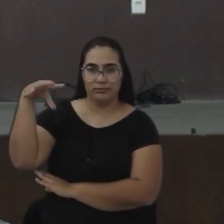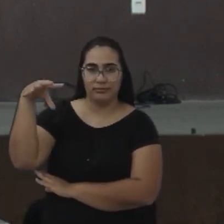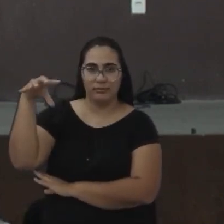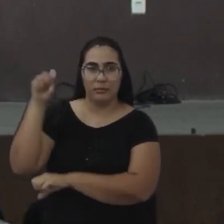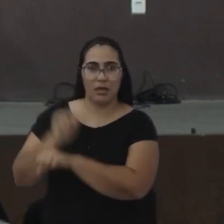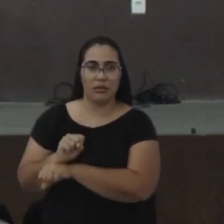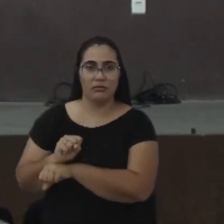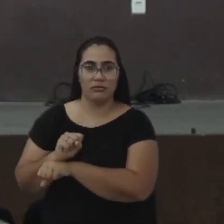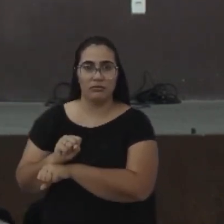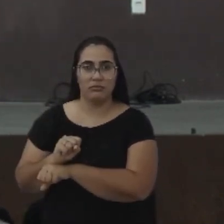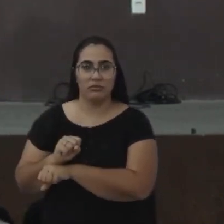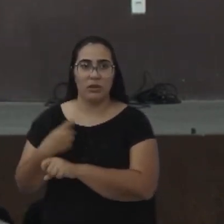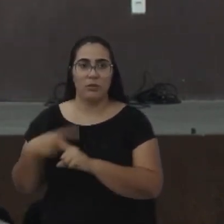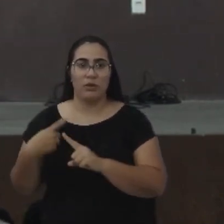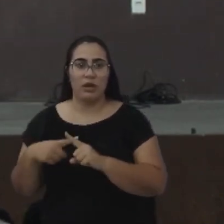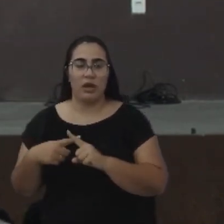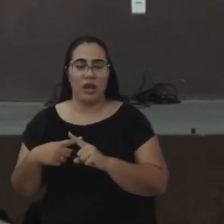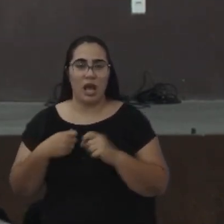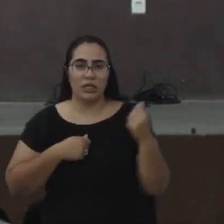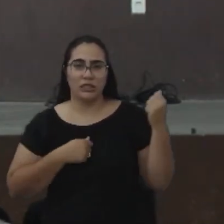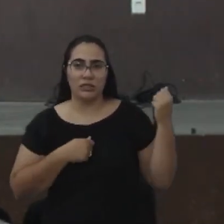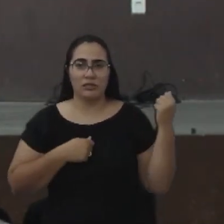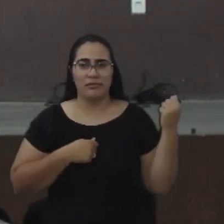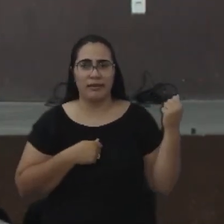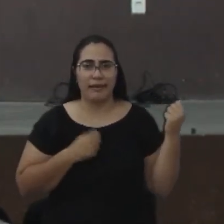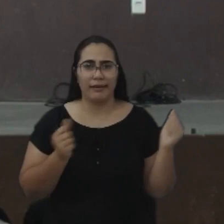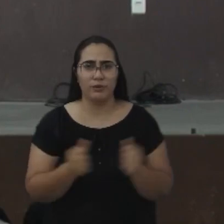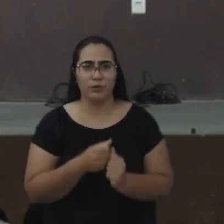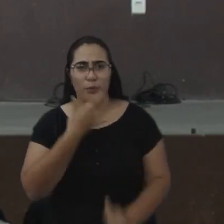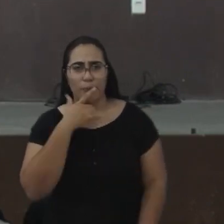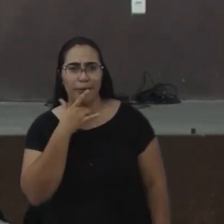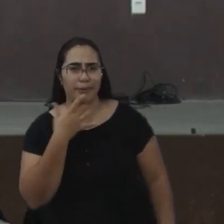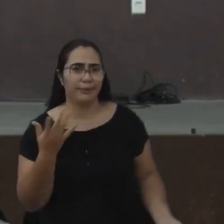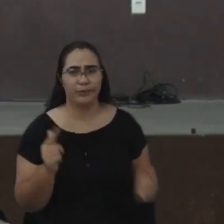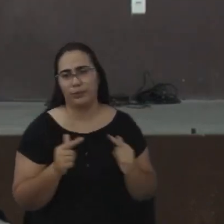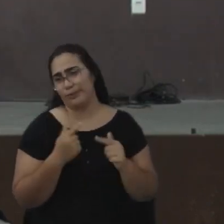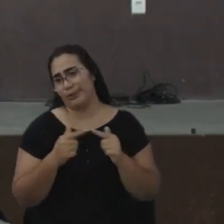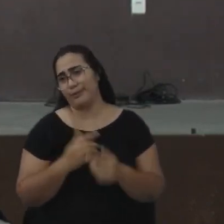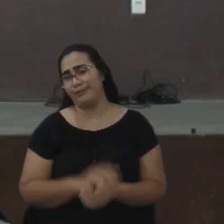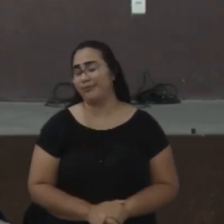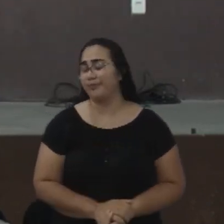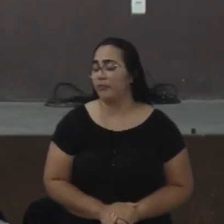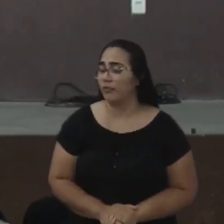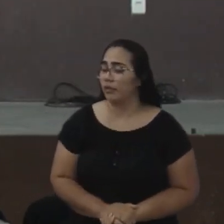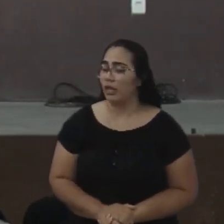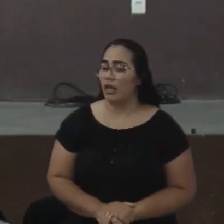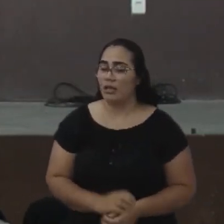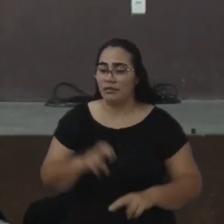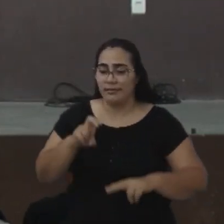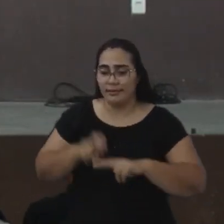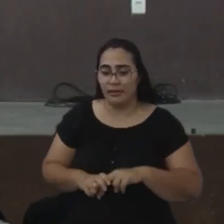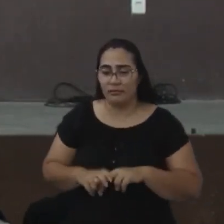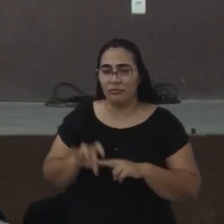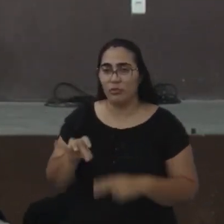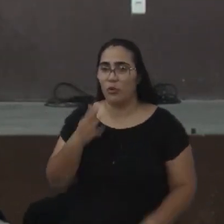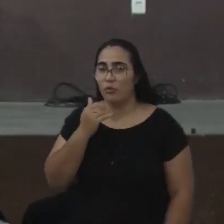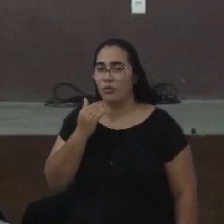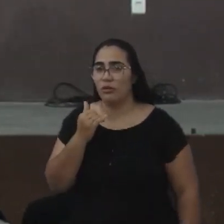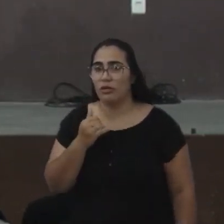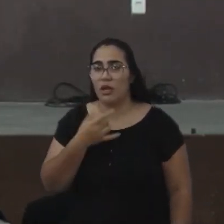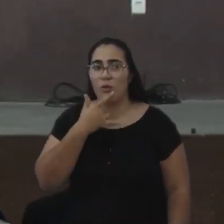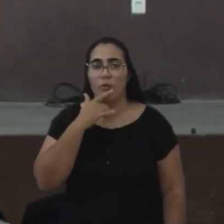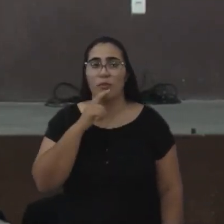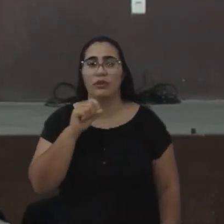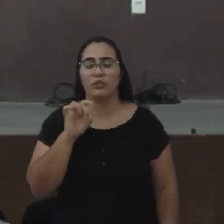Porque você não vai levantar e dançar com o bebo que está lá. Você não vai ficar, você vai ficar sentado e os bebos vêm conversar besteira com